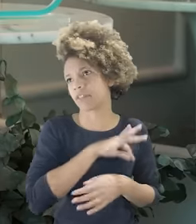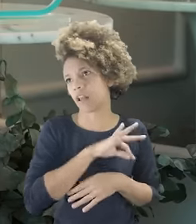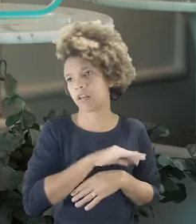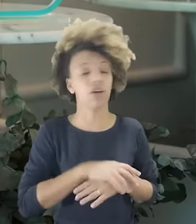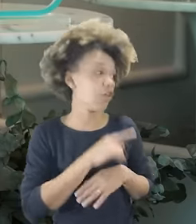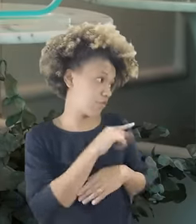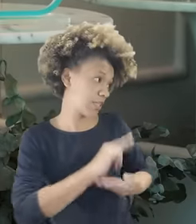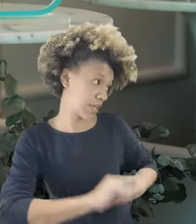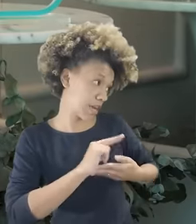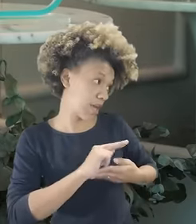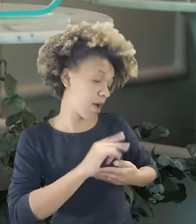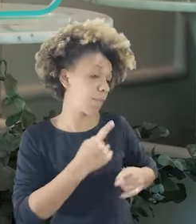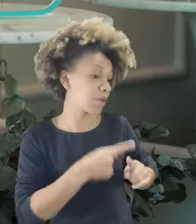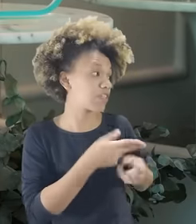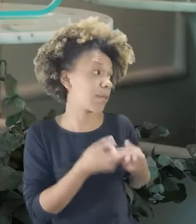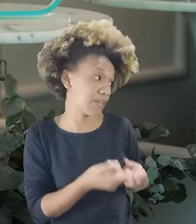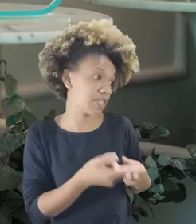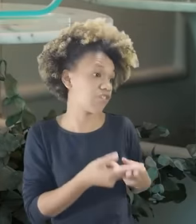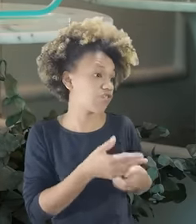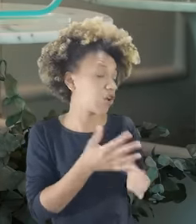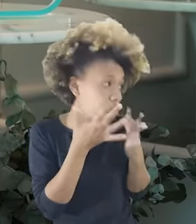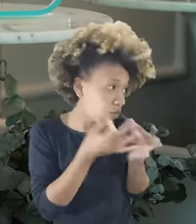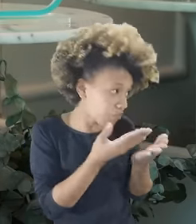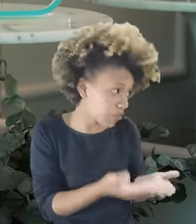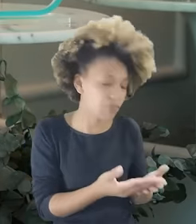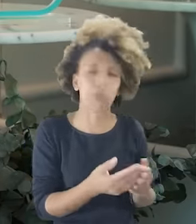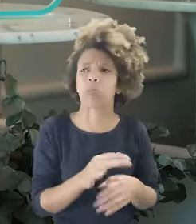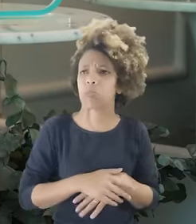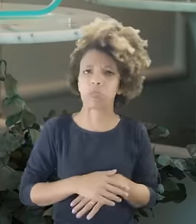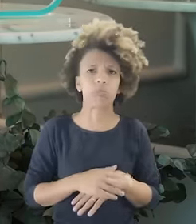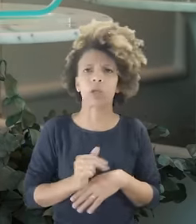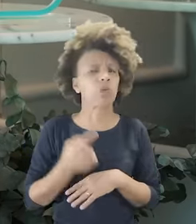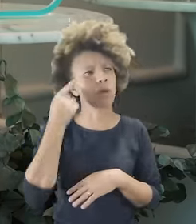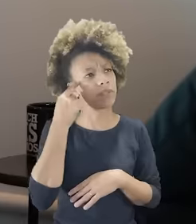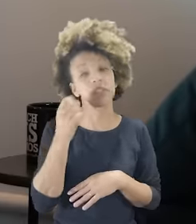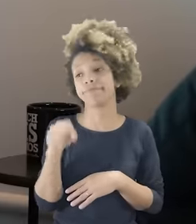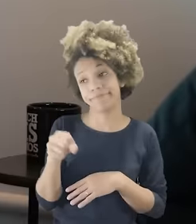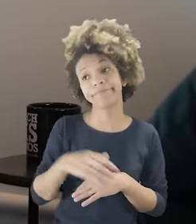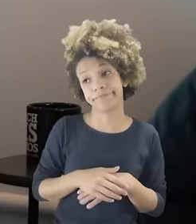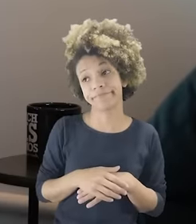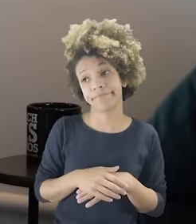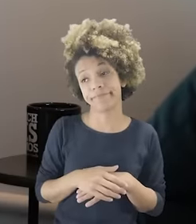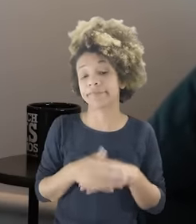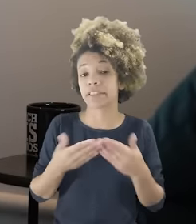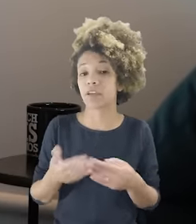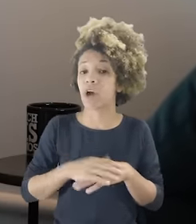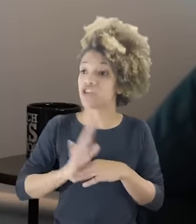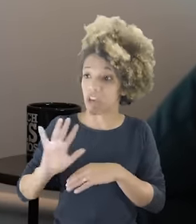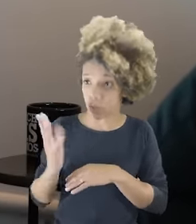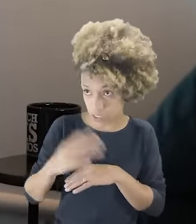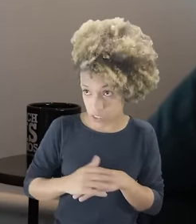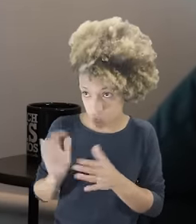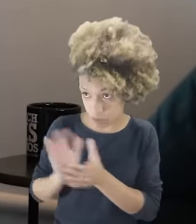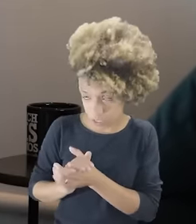paciente porque você tá sendo paciente exatamente igual isso daí é uma coisa que eu nunca parei pra pensar eu já aconteceu